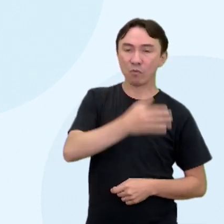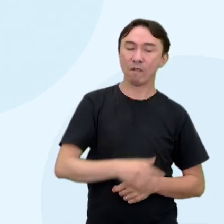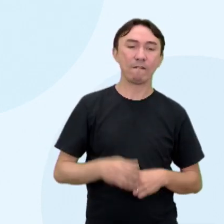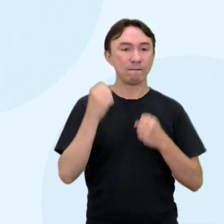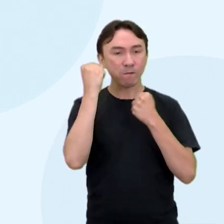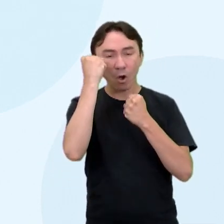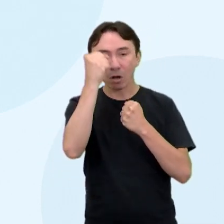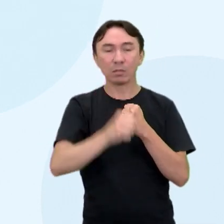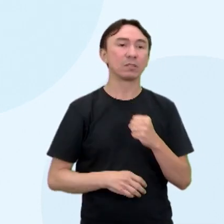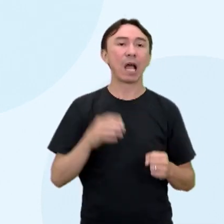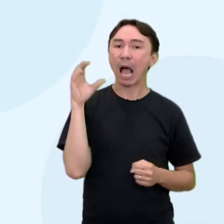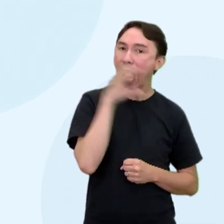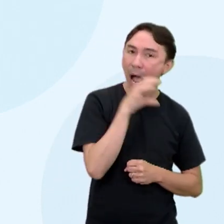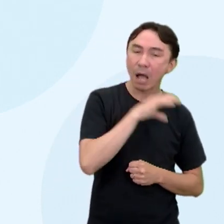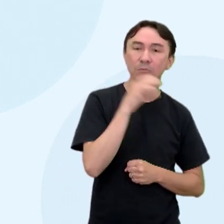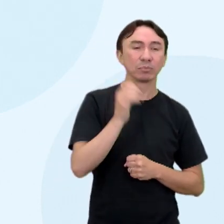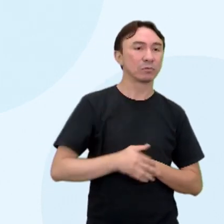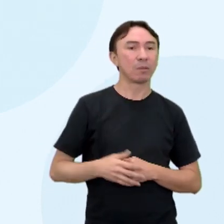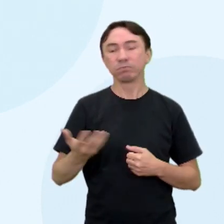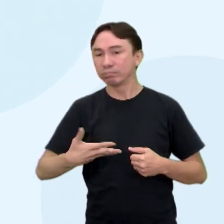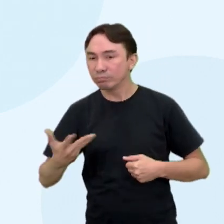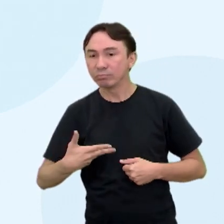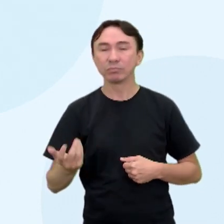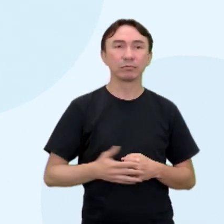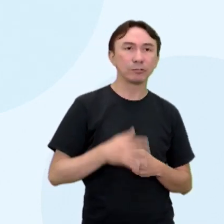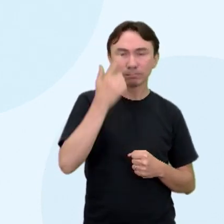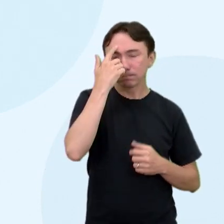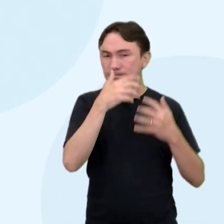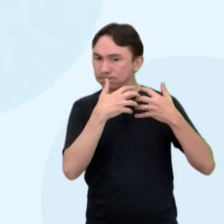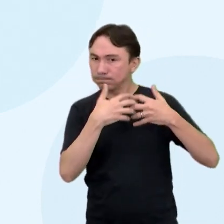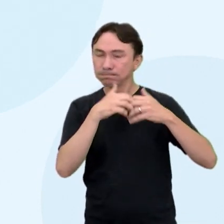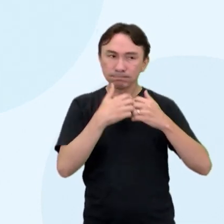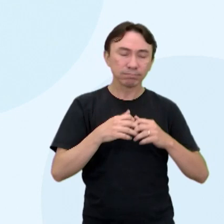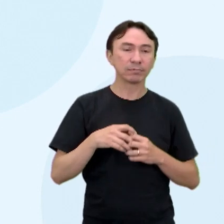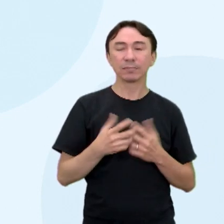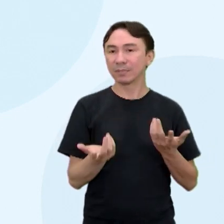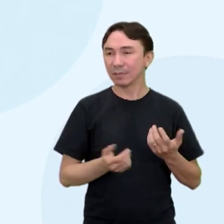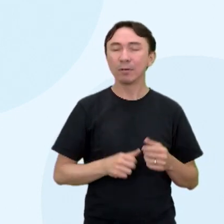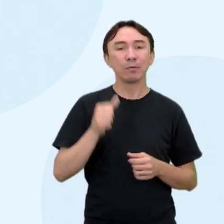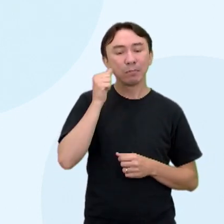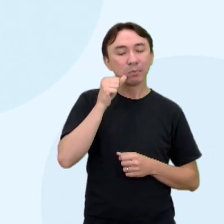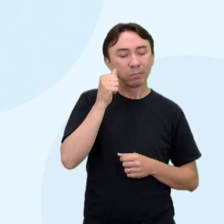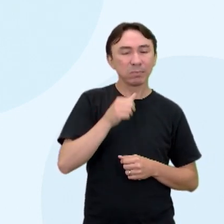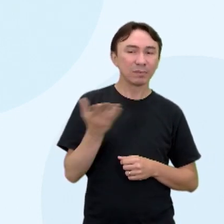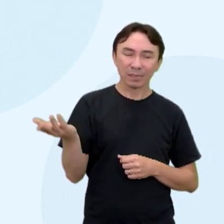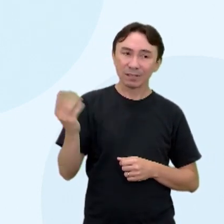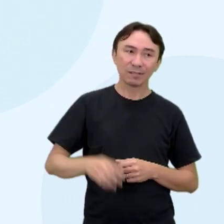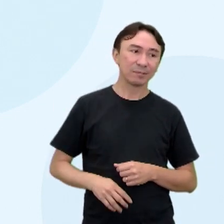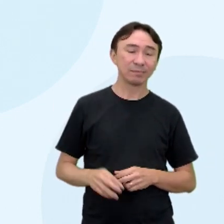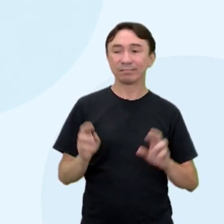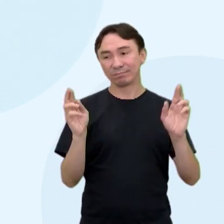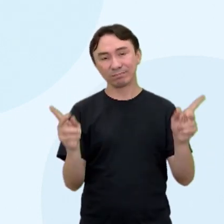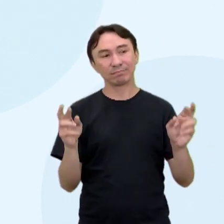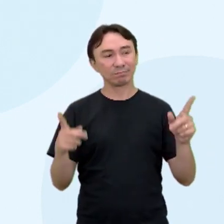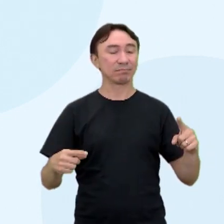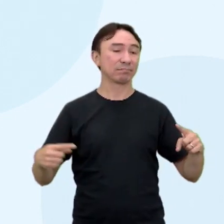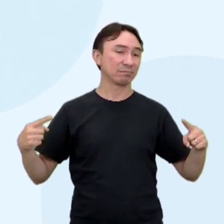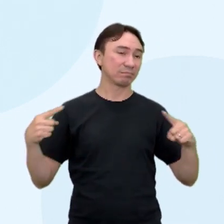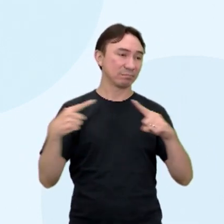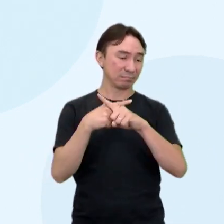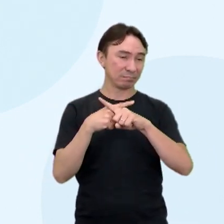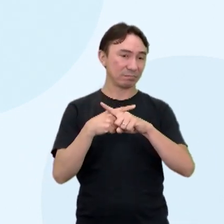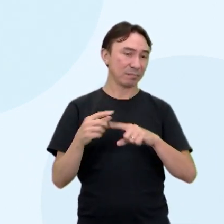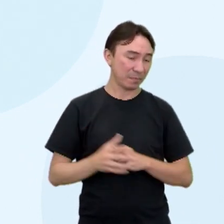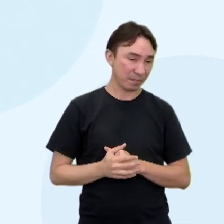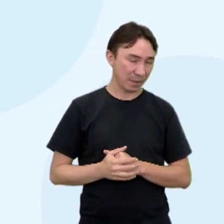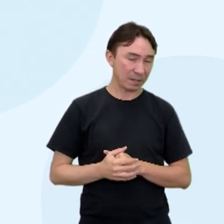ser rápido, você precisa ser ágil, você precisa ter raciocínio rápido. E ser mulher não é nada disso. Então a construção da ideia